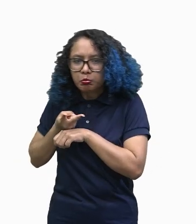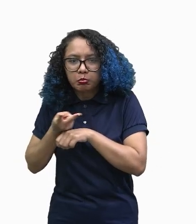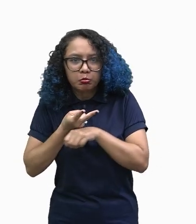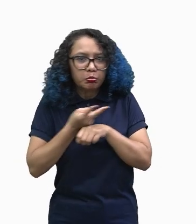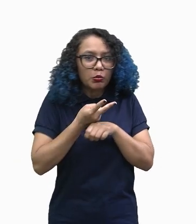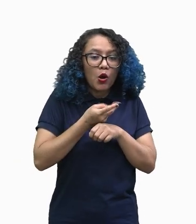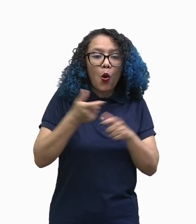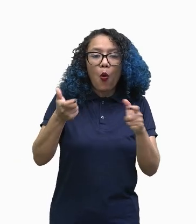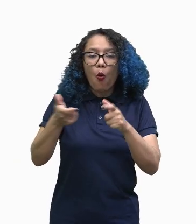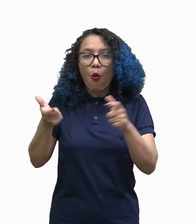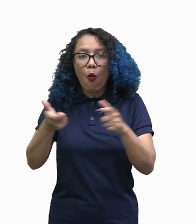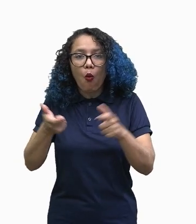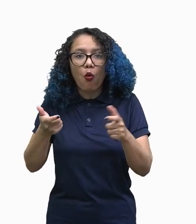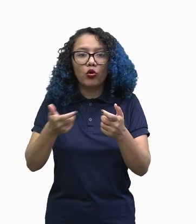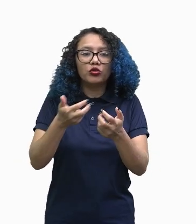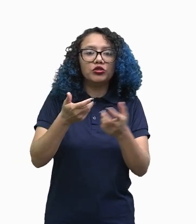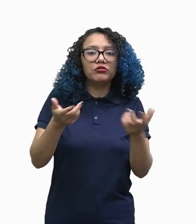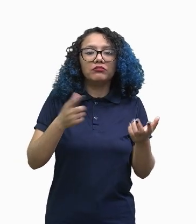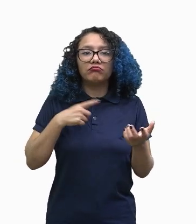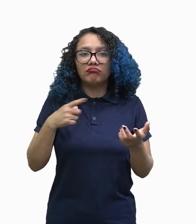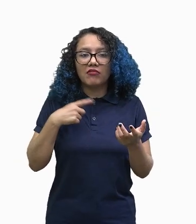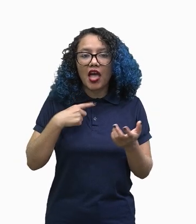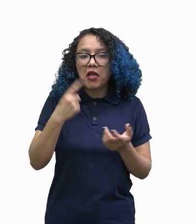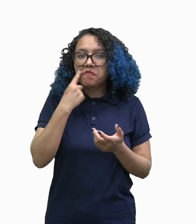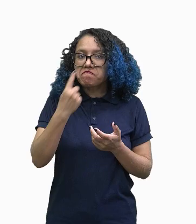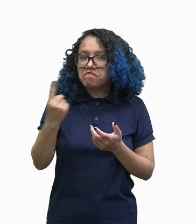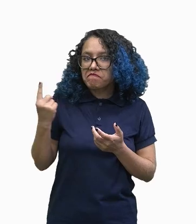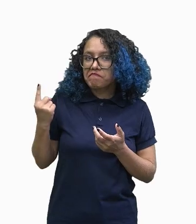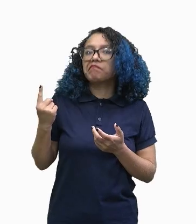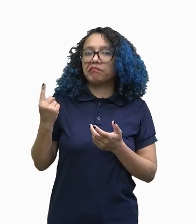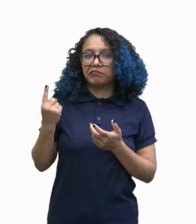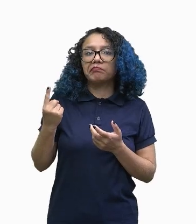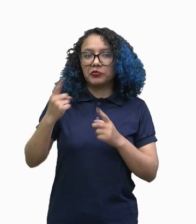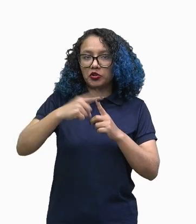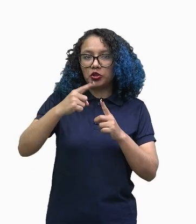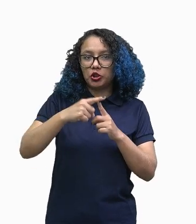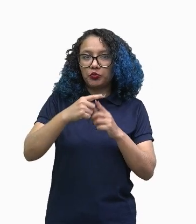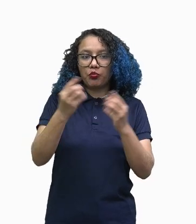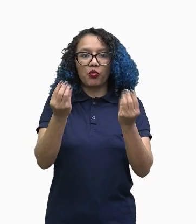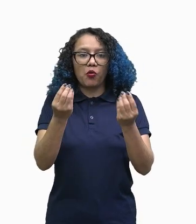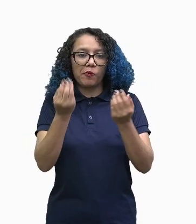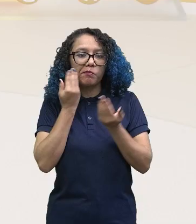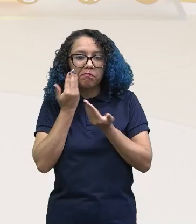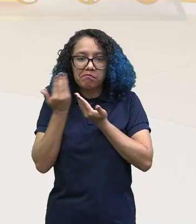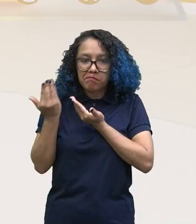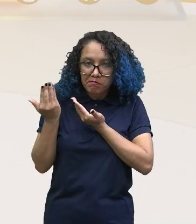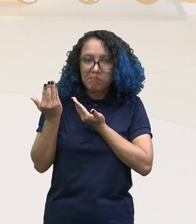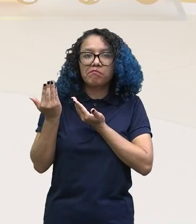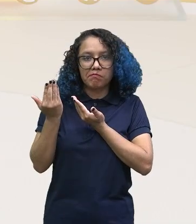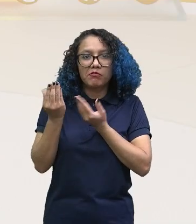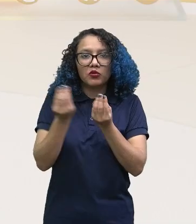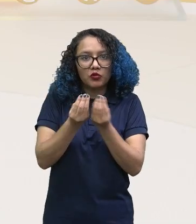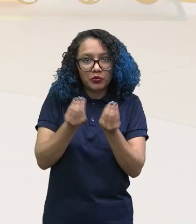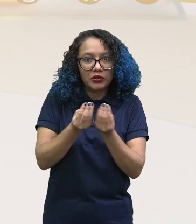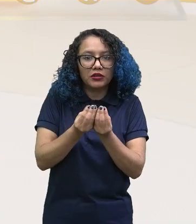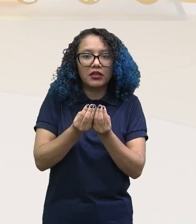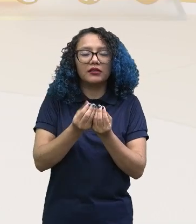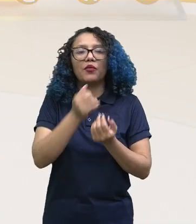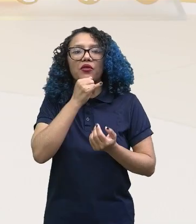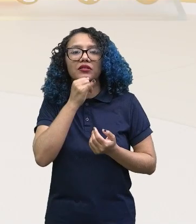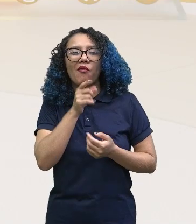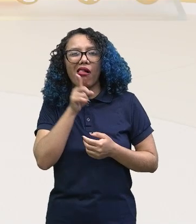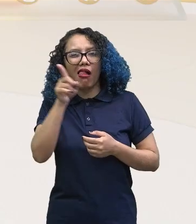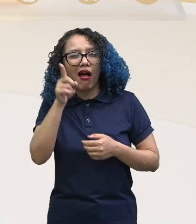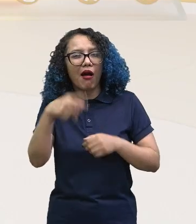de regiões em que se observe a presença dos terras raras, tá? Então, por exemplo, na China, né,